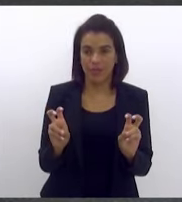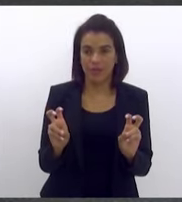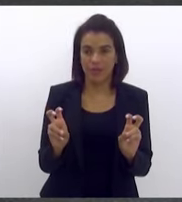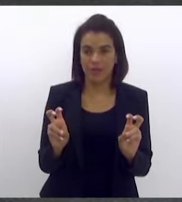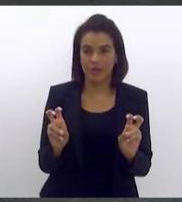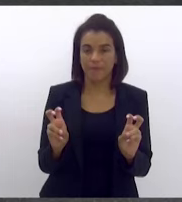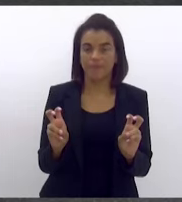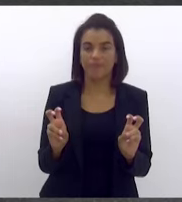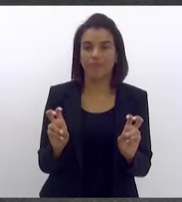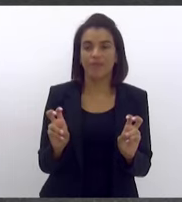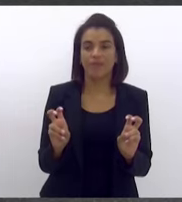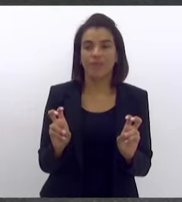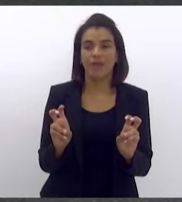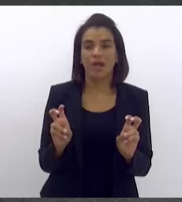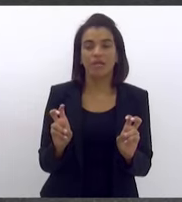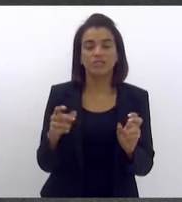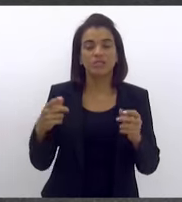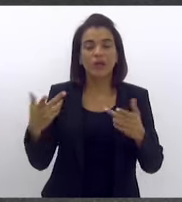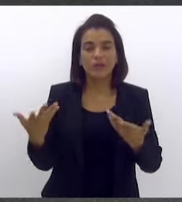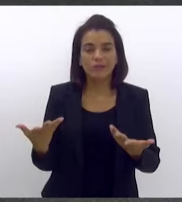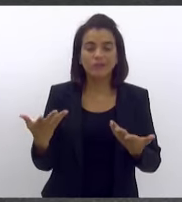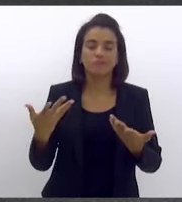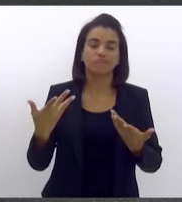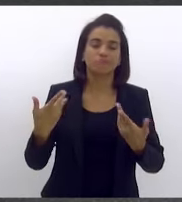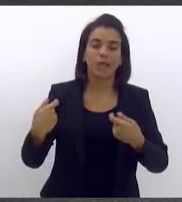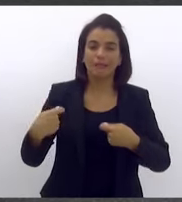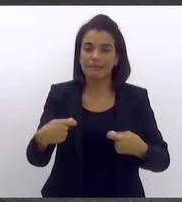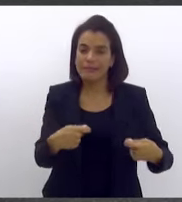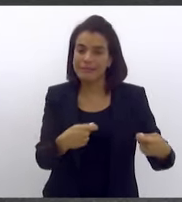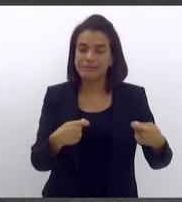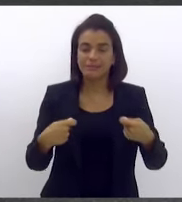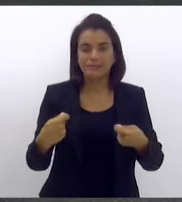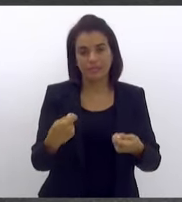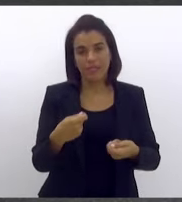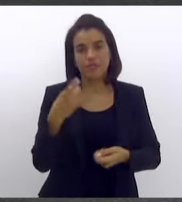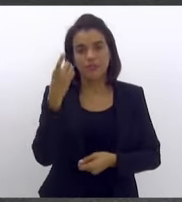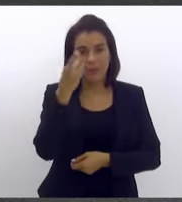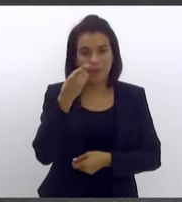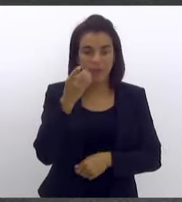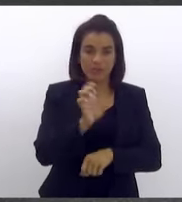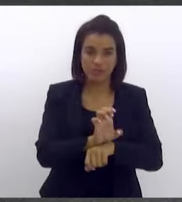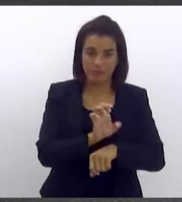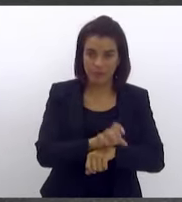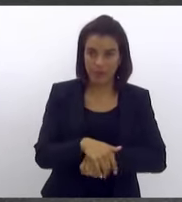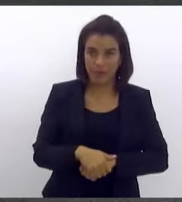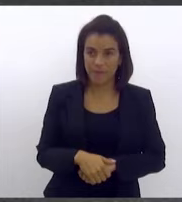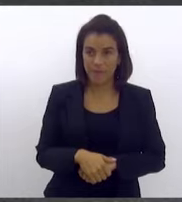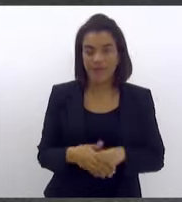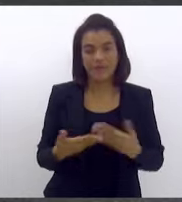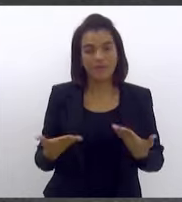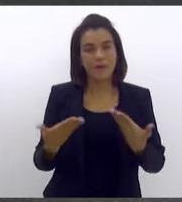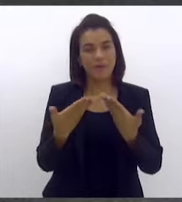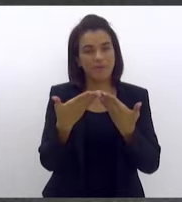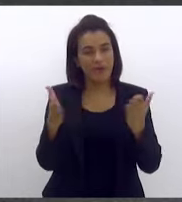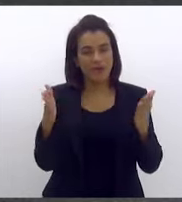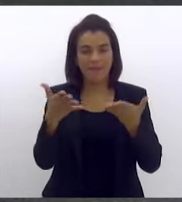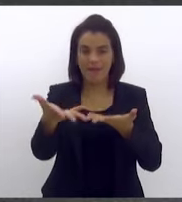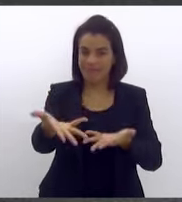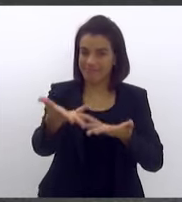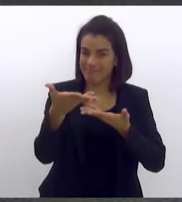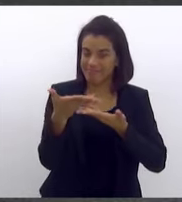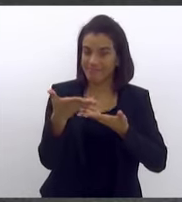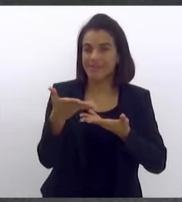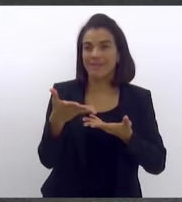sobre as nossas prerrogativas, as prerrogativas do deputado estadual. Então, está aí aberto o convite. E aí já